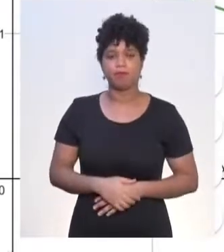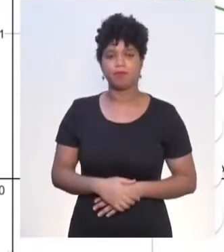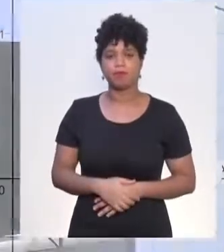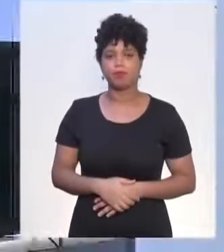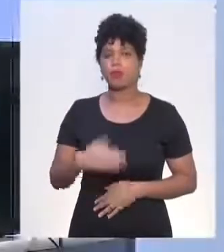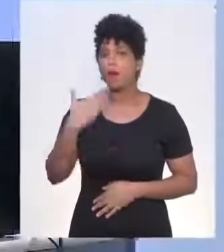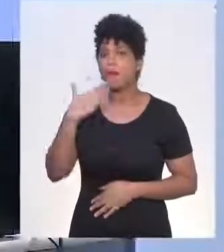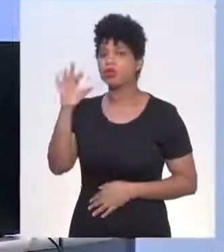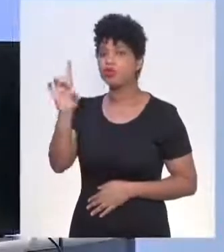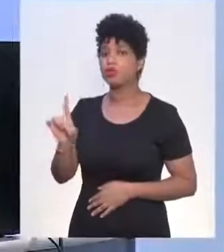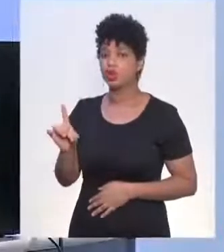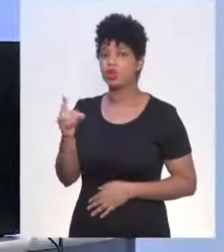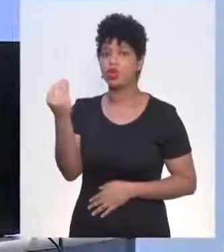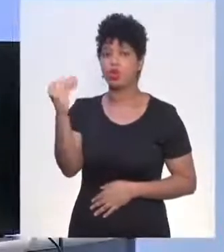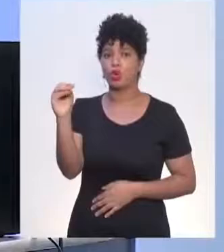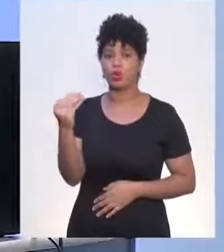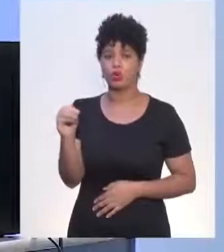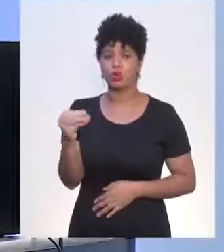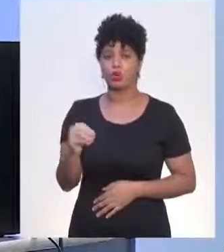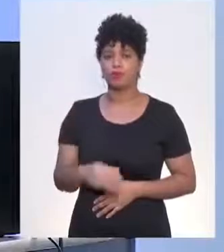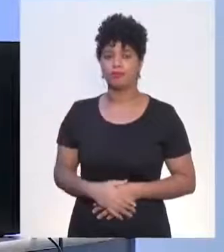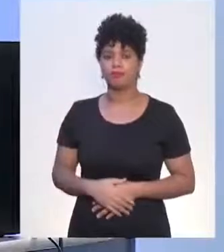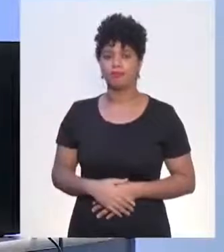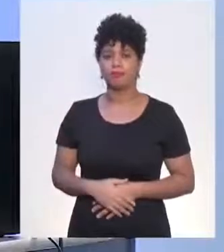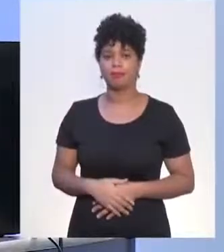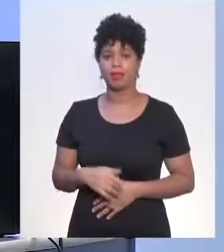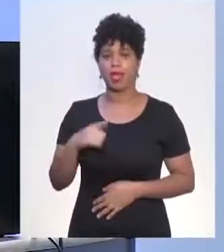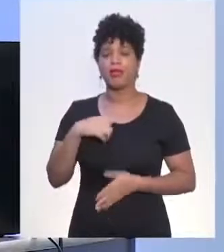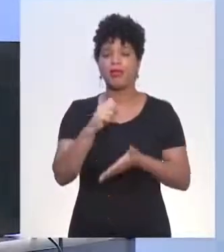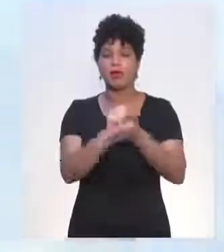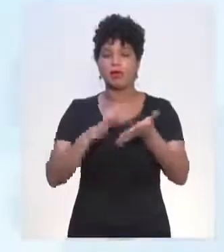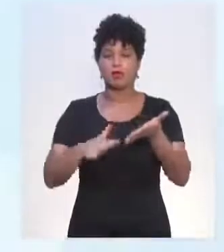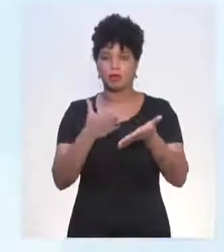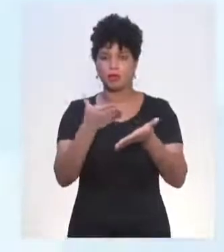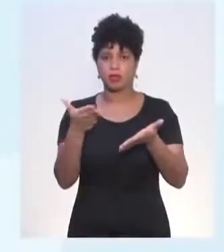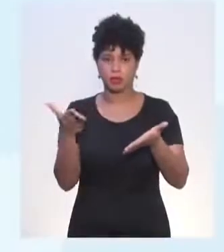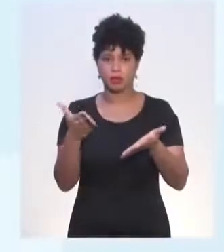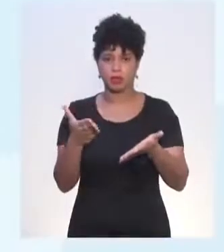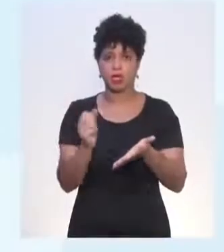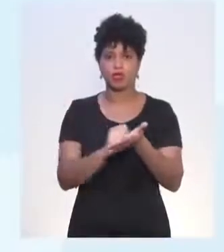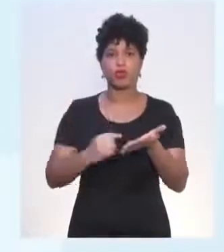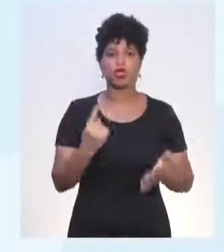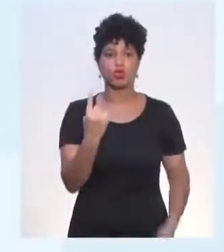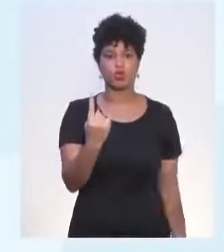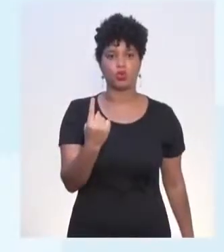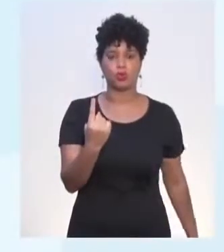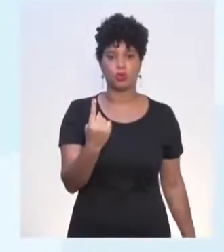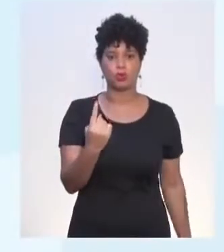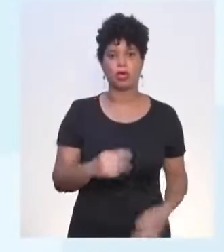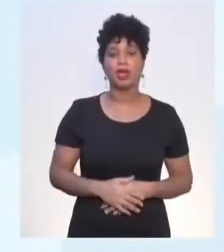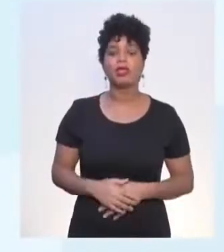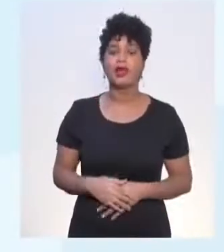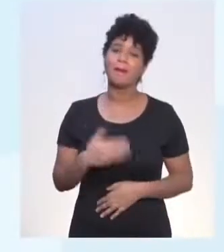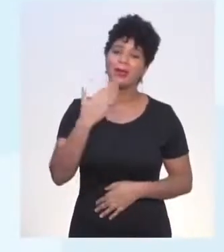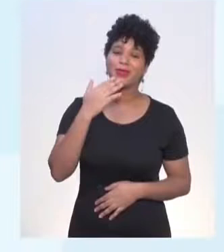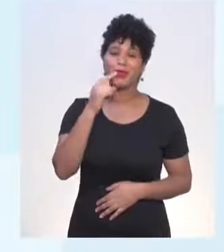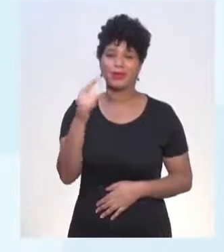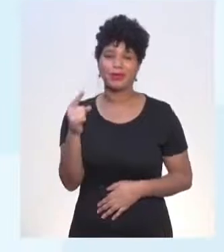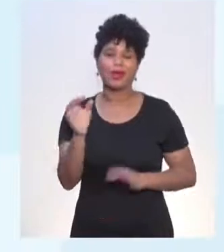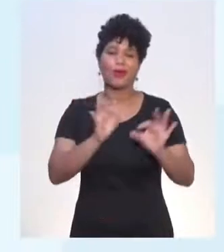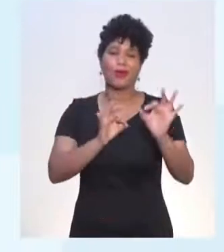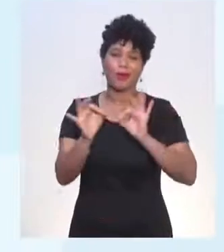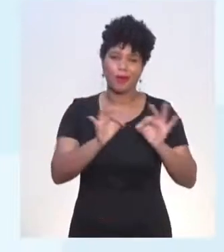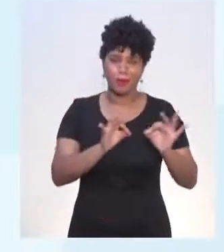pedir para o diretor colocar, na telinha o exercício que vai aparecer. Como eu não consigo pedir para vocês construírem um